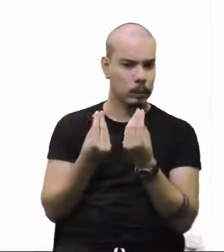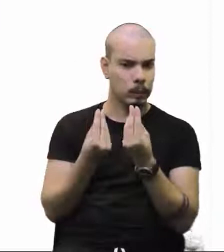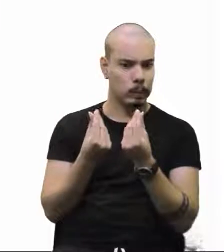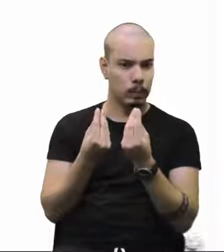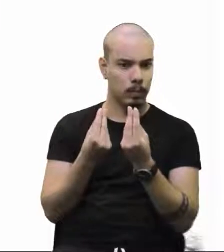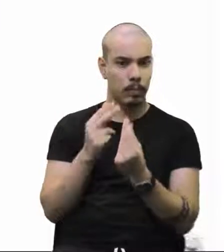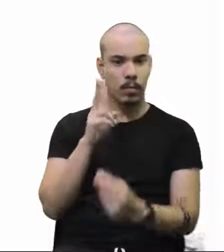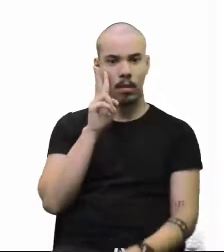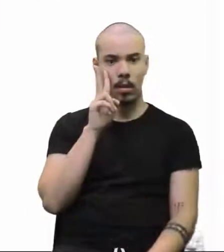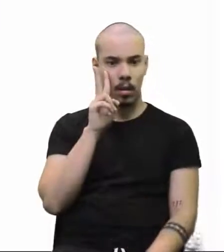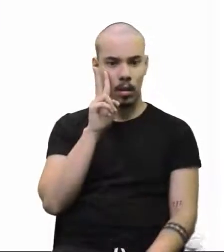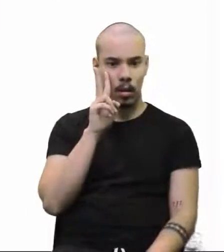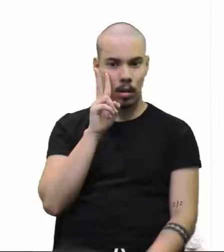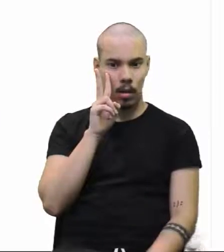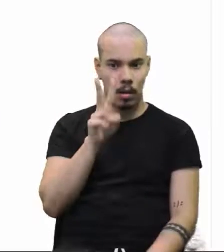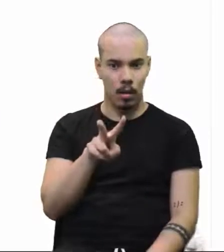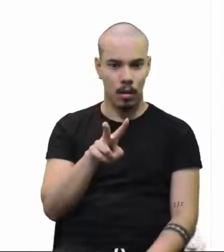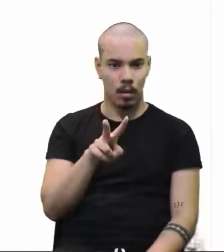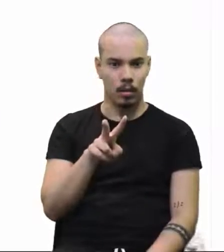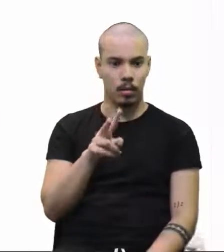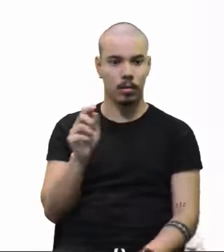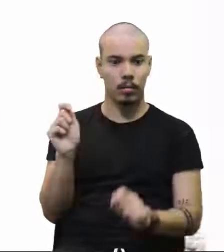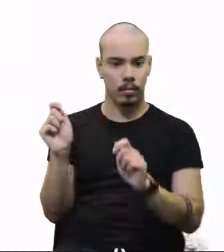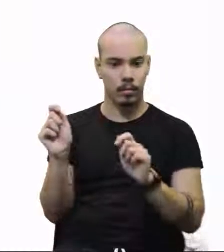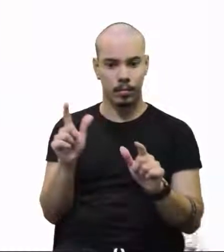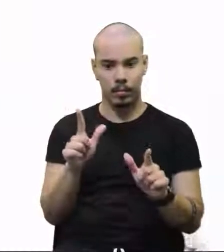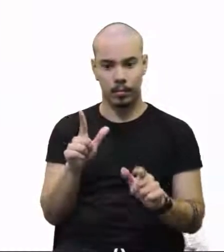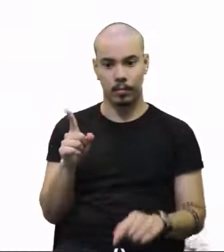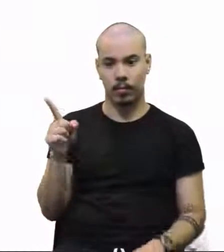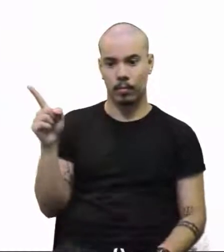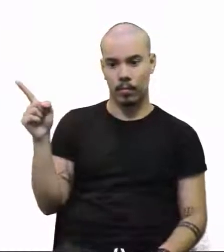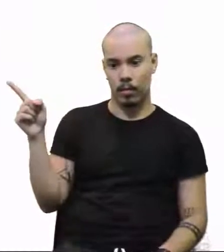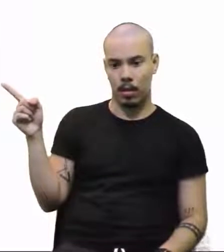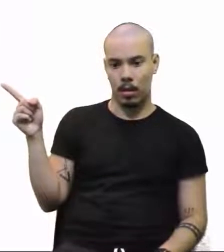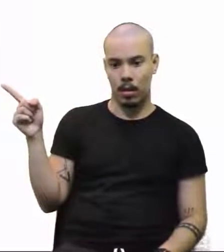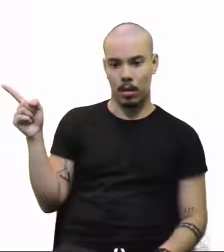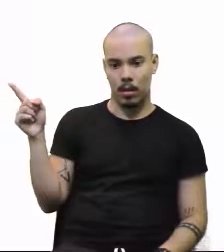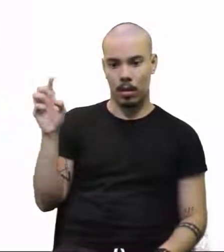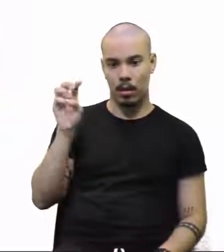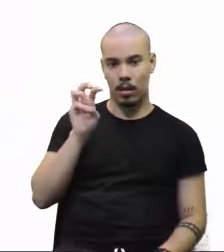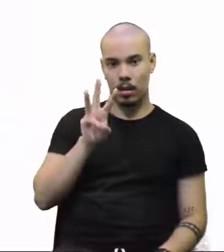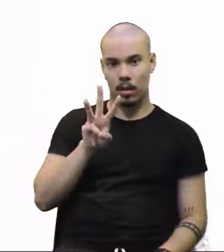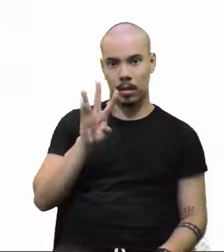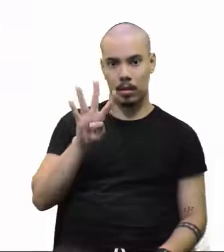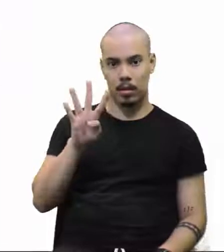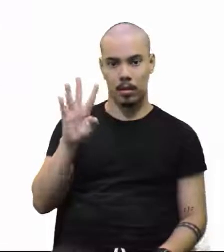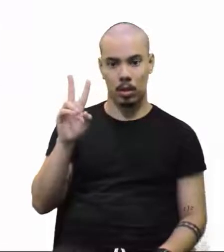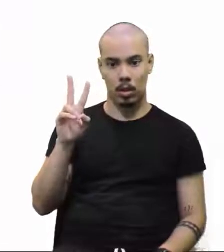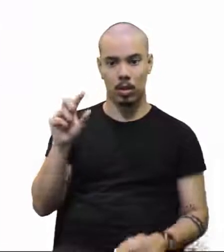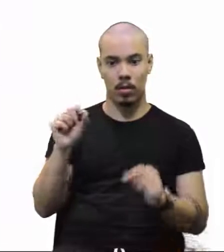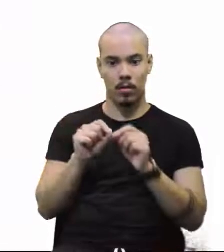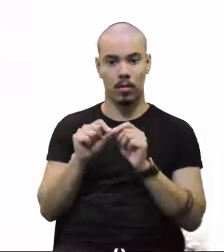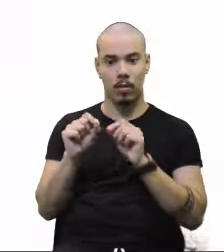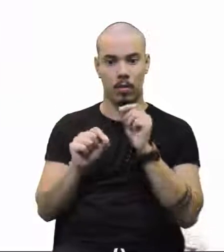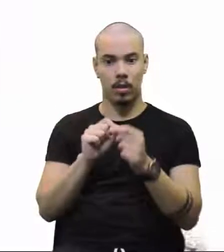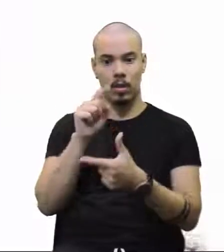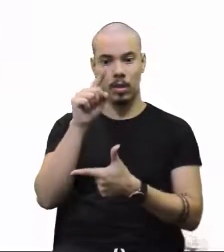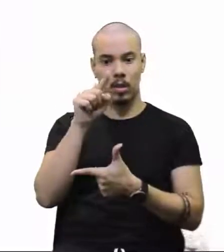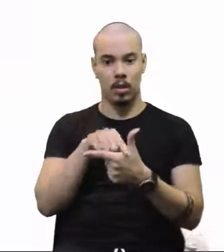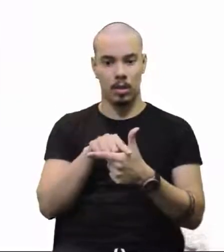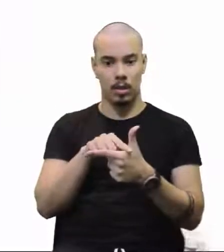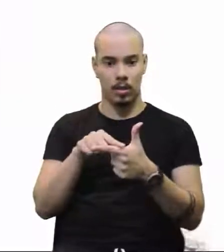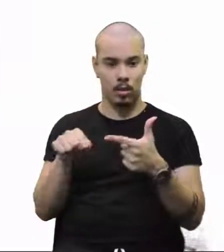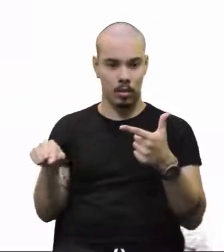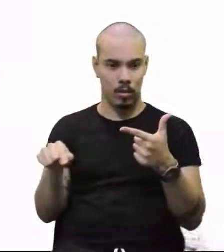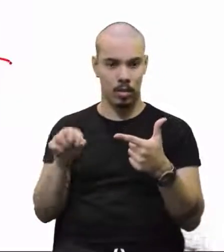olhar o 34, slide 34, olha aí. 342 eu vou fazer o quê? Dividir por